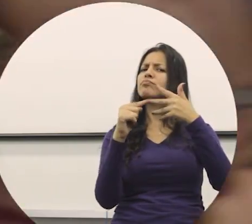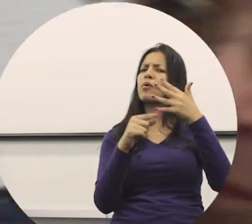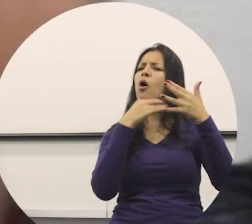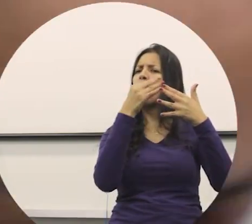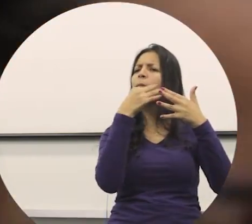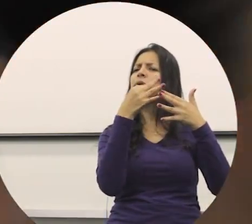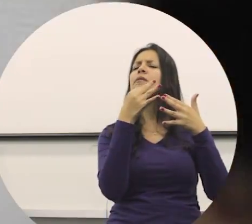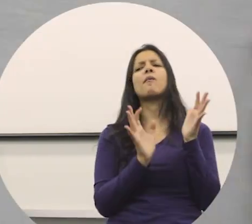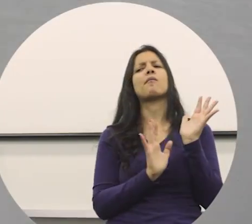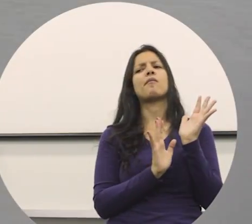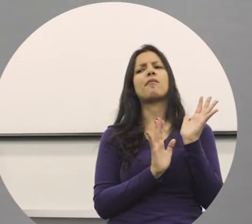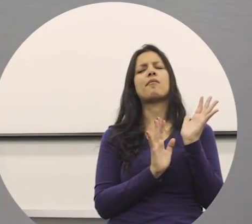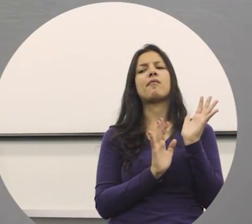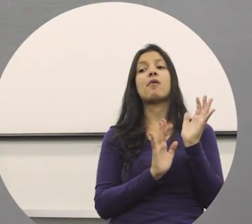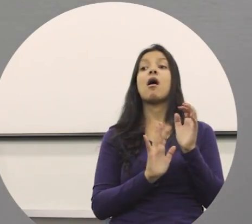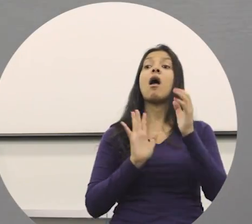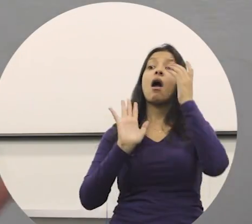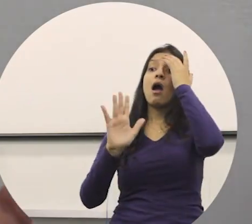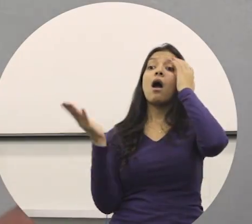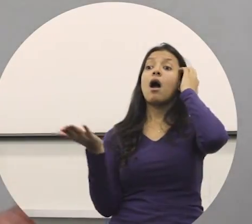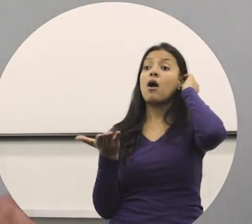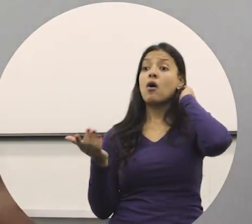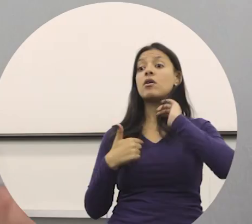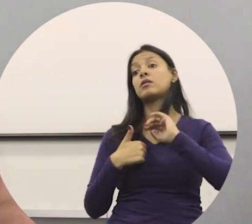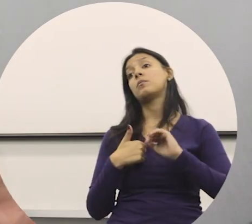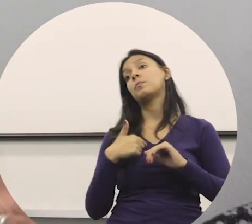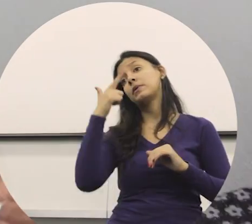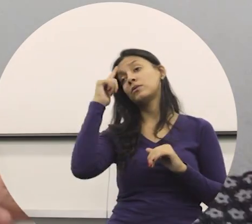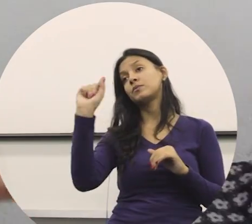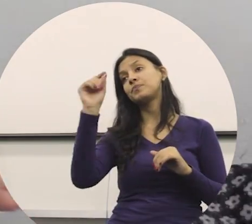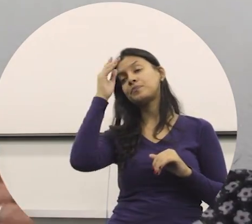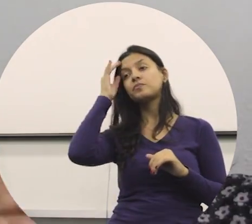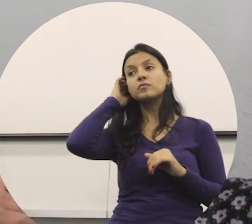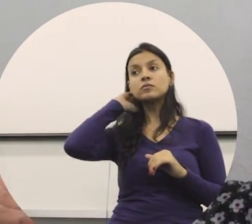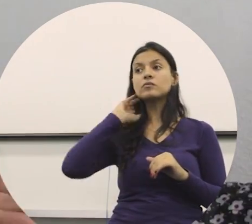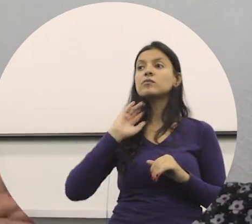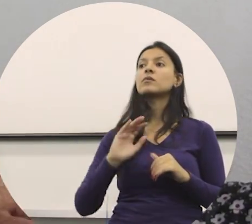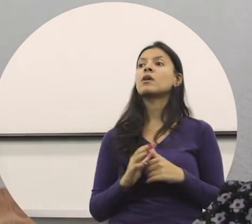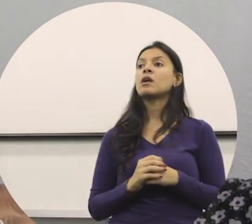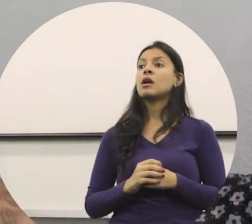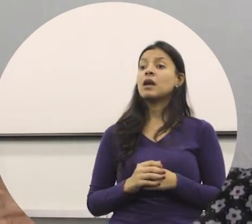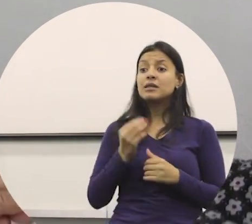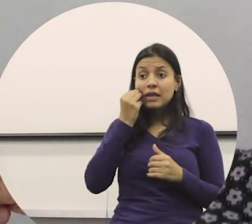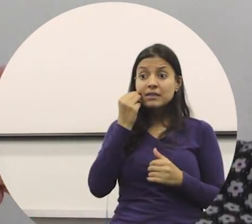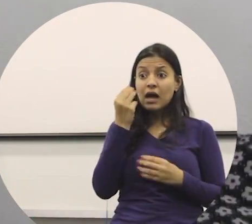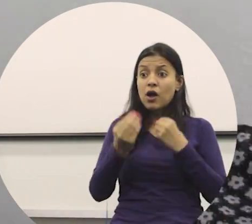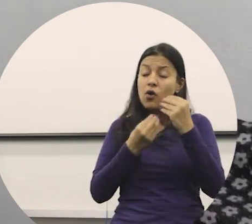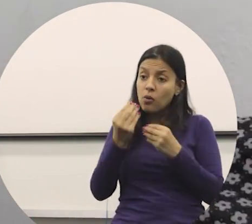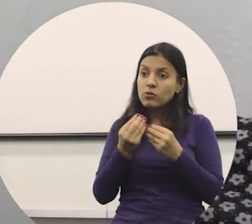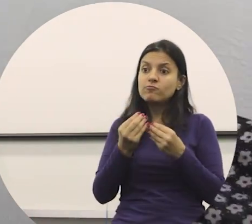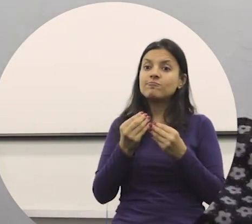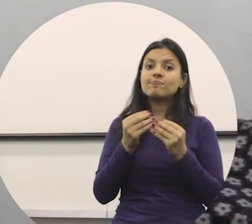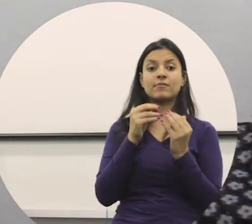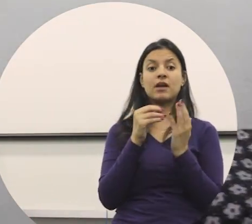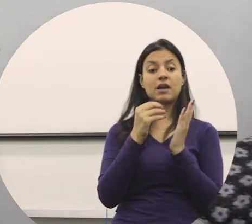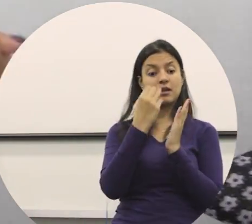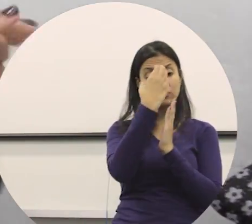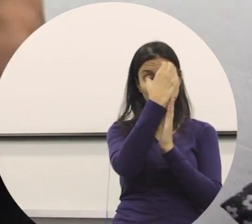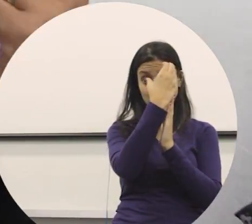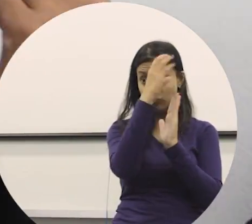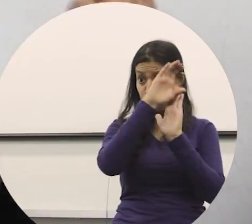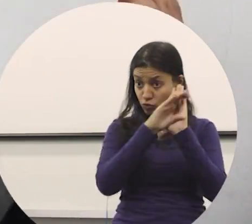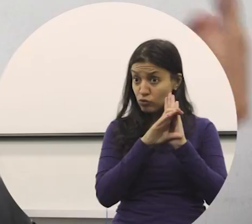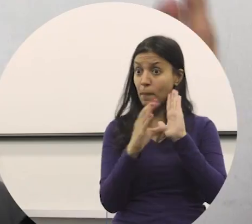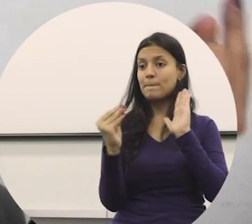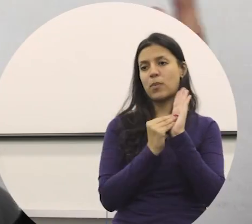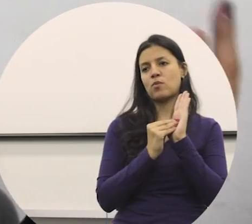precisa, talvez, nesse momento, é exatamente o que você está propondo, de trazer para o documento mesmo. Por quê? É muito complicado.